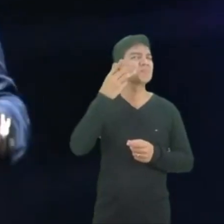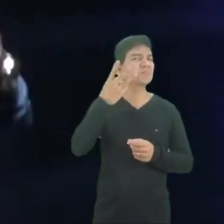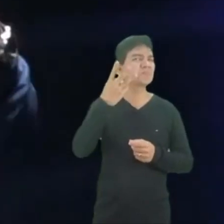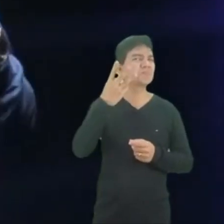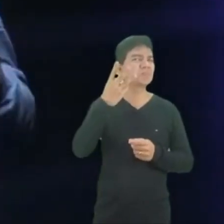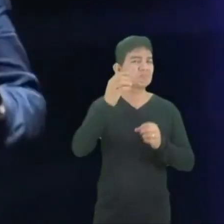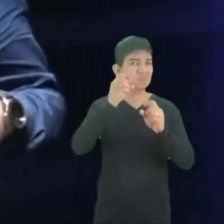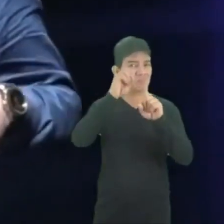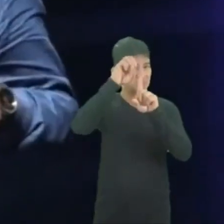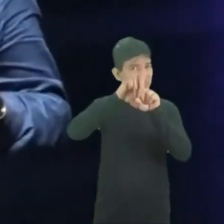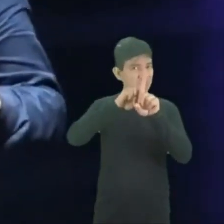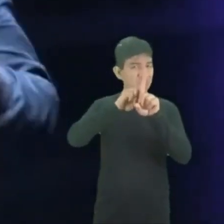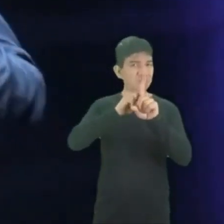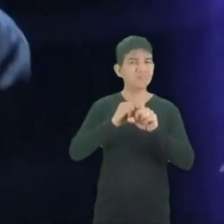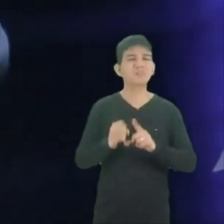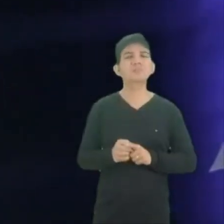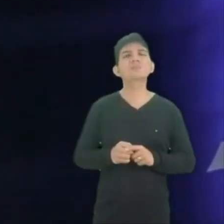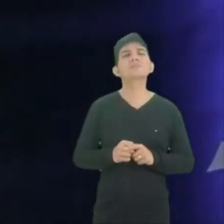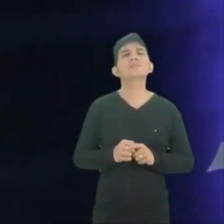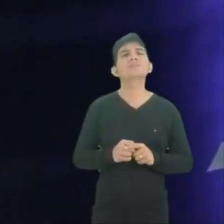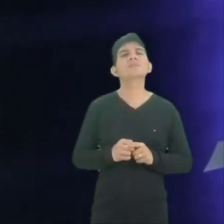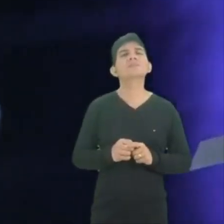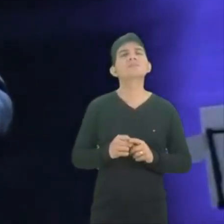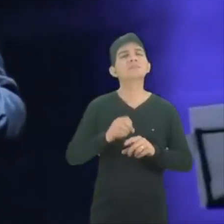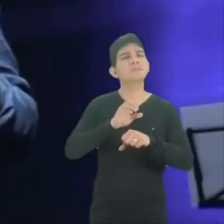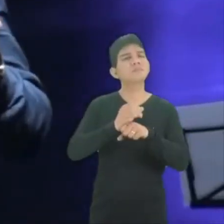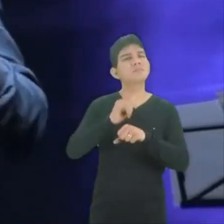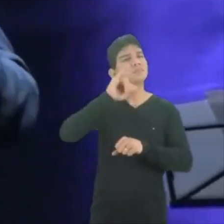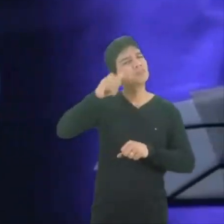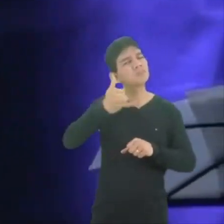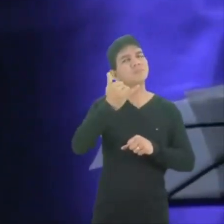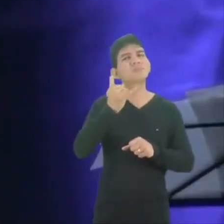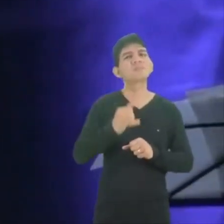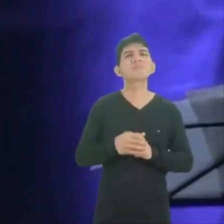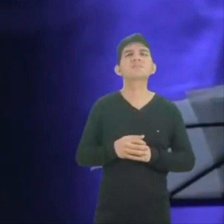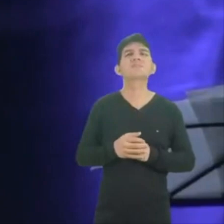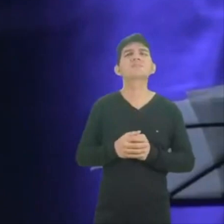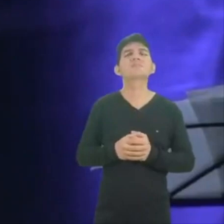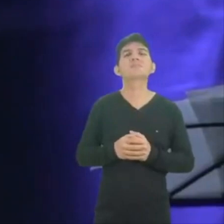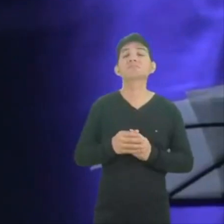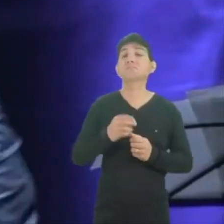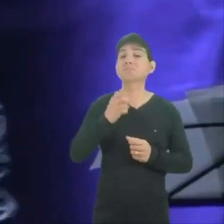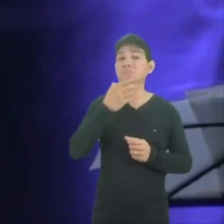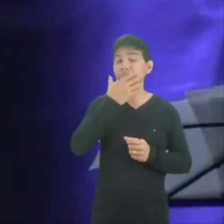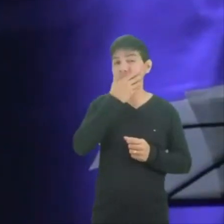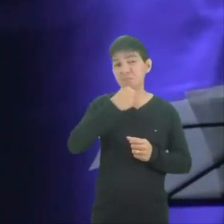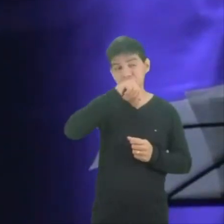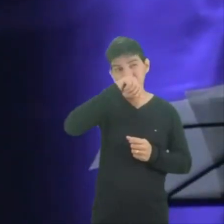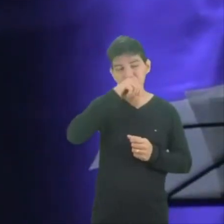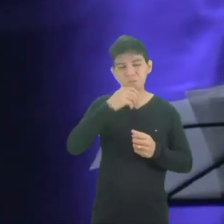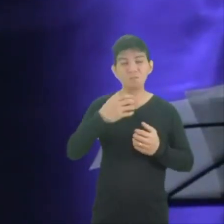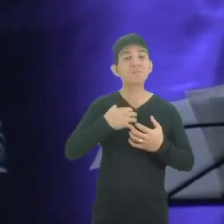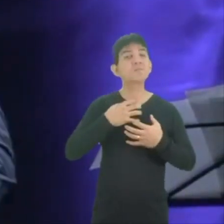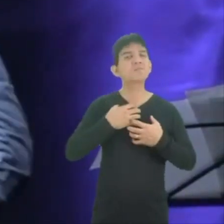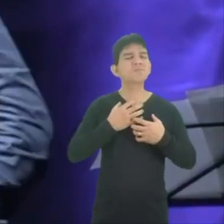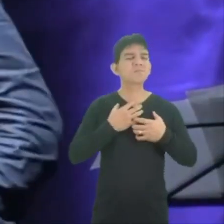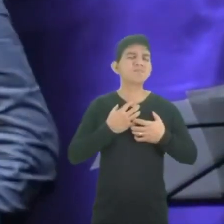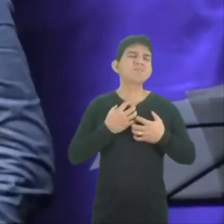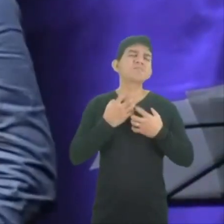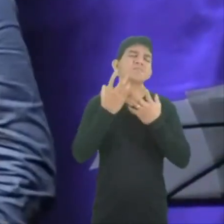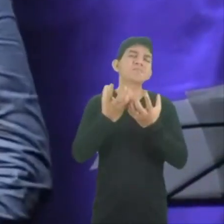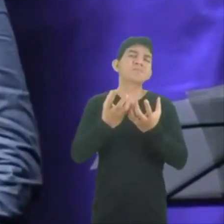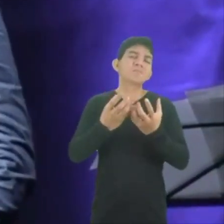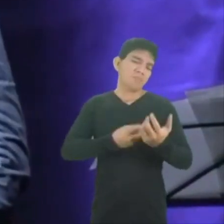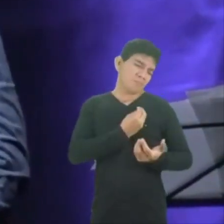acordou e chegou para mim, e a primeira coisa que ele falou para mim: pai, eu entreguei minha vida a Jesus. Eu